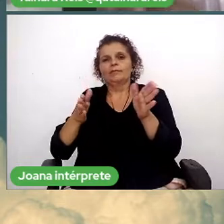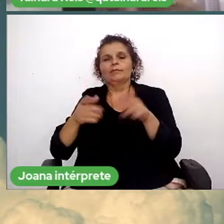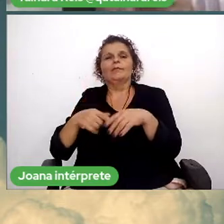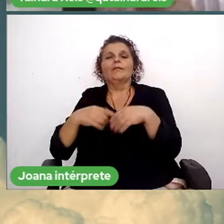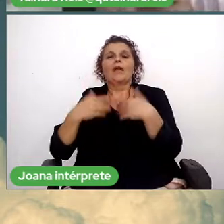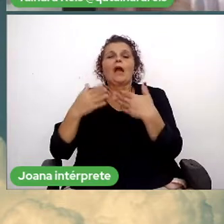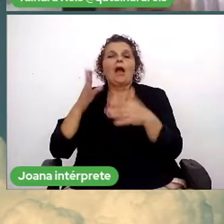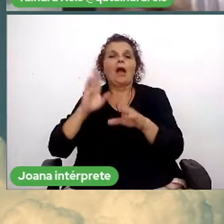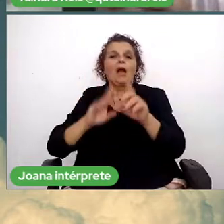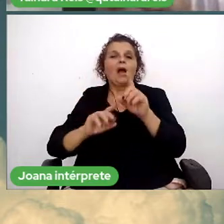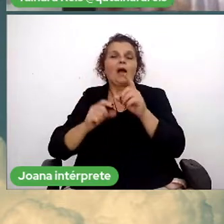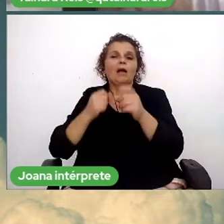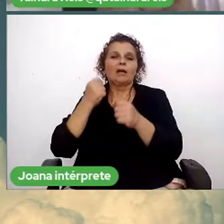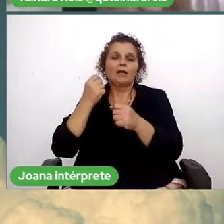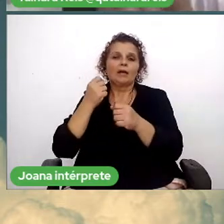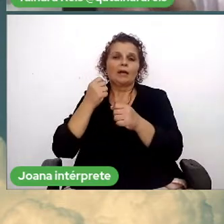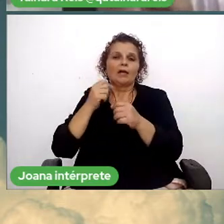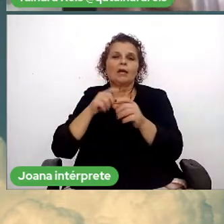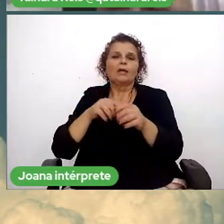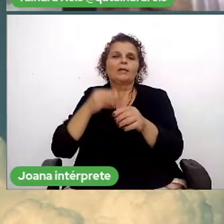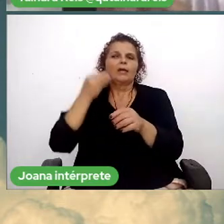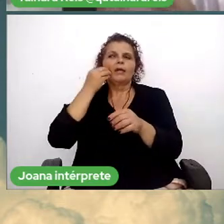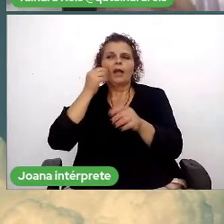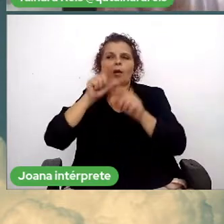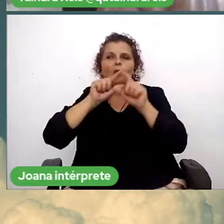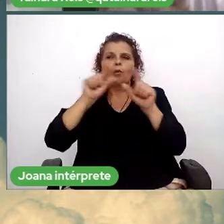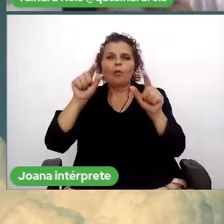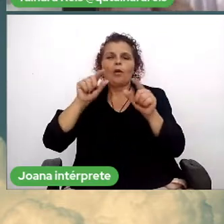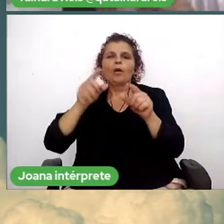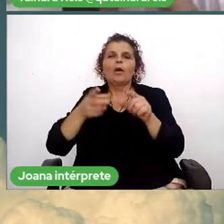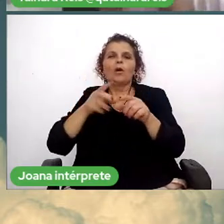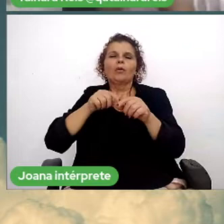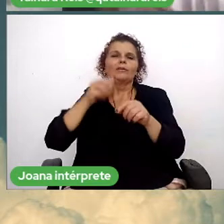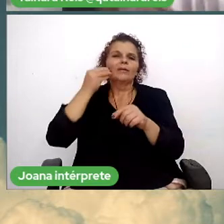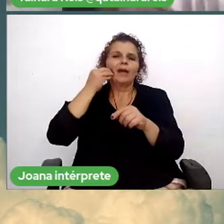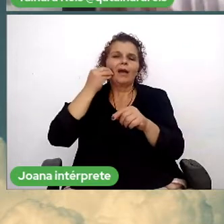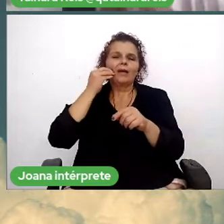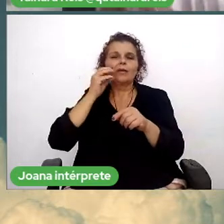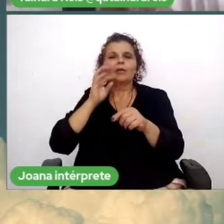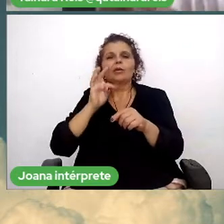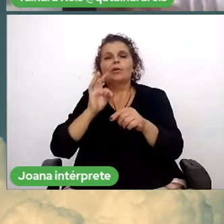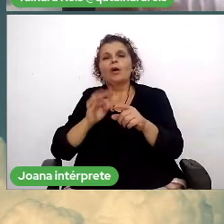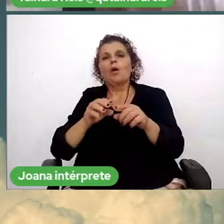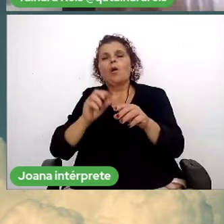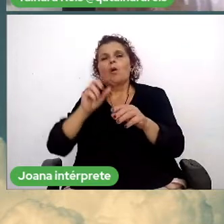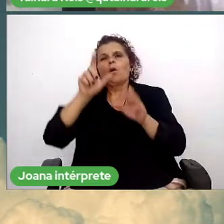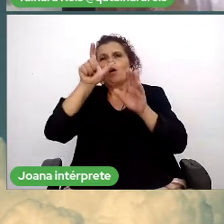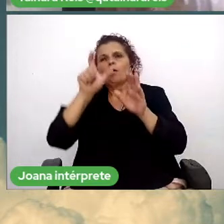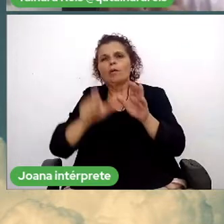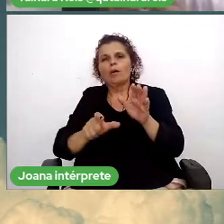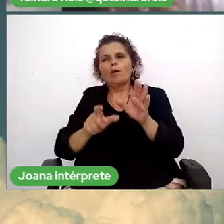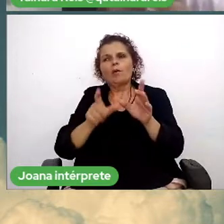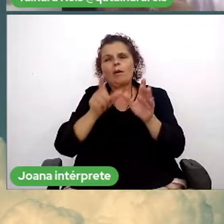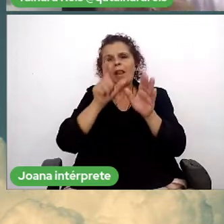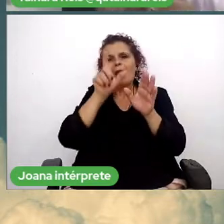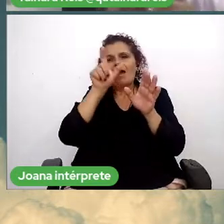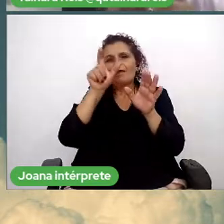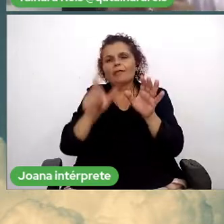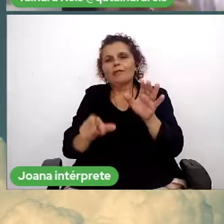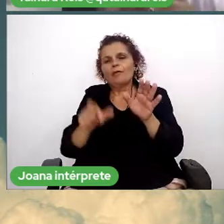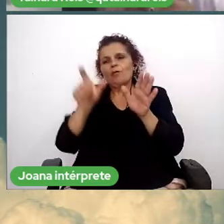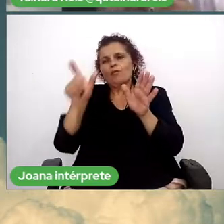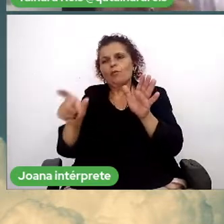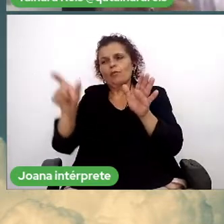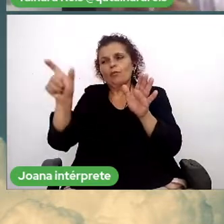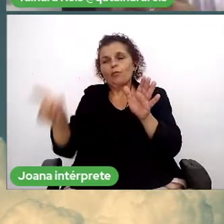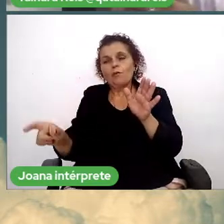gente tem ali uma coluna chamada de teste ou QA, e geralmente essa coluna fica lá no final